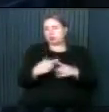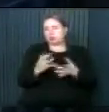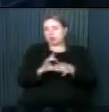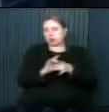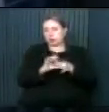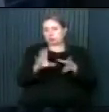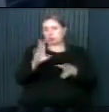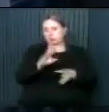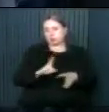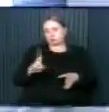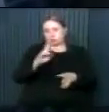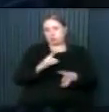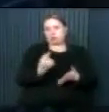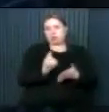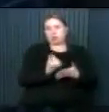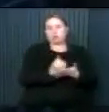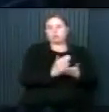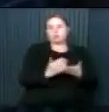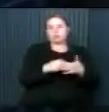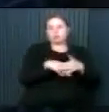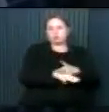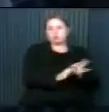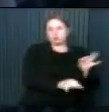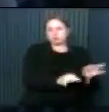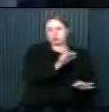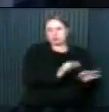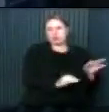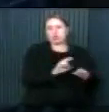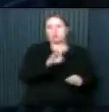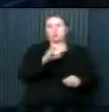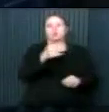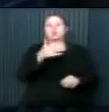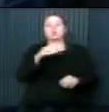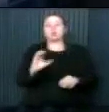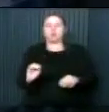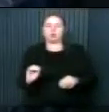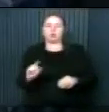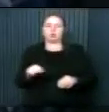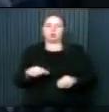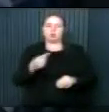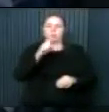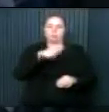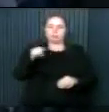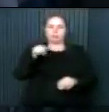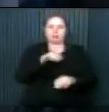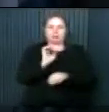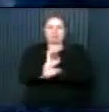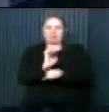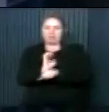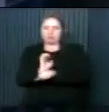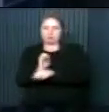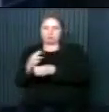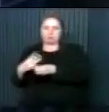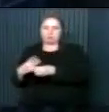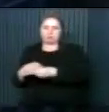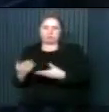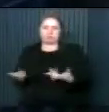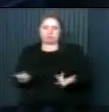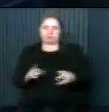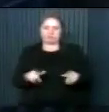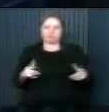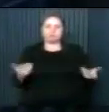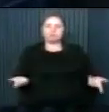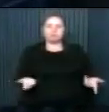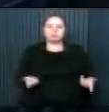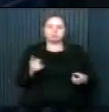o uso dos depósitos judiciais à União e vedá-lo a estados e municípios, ela